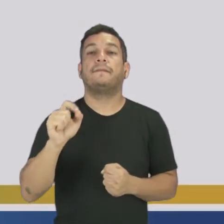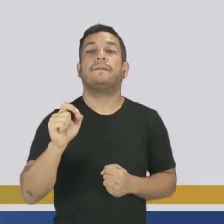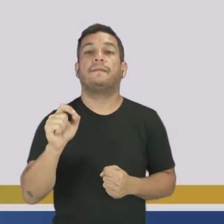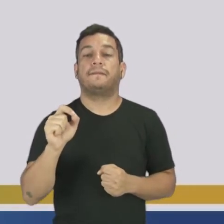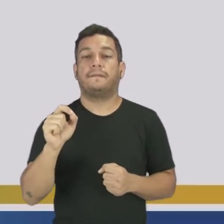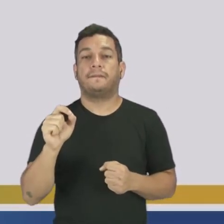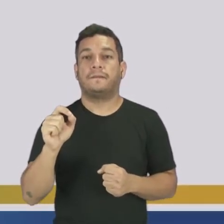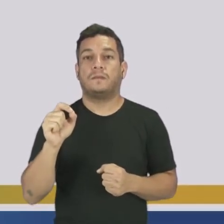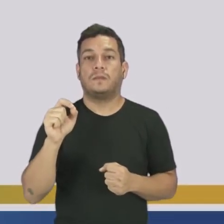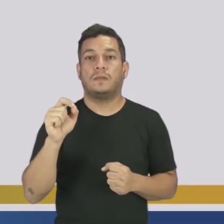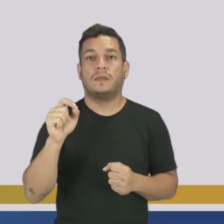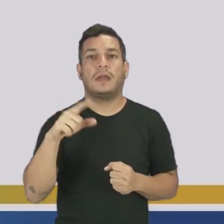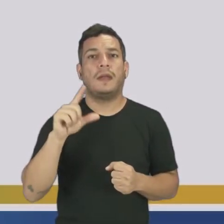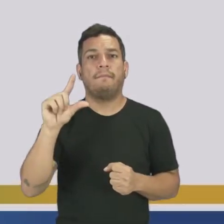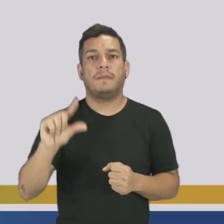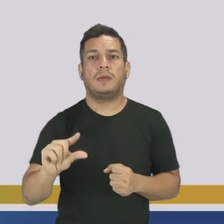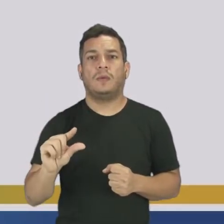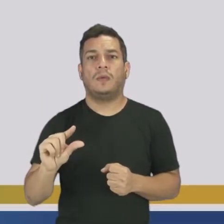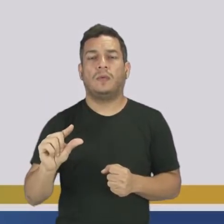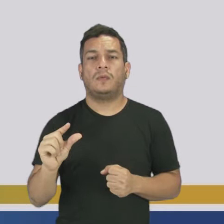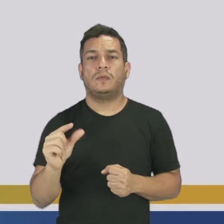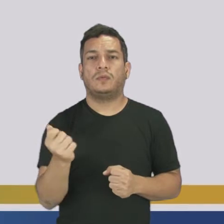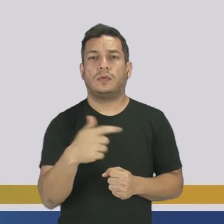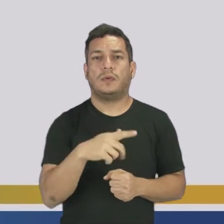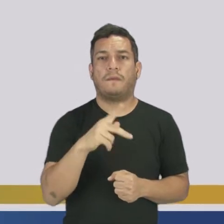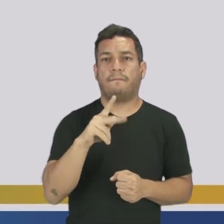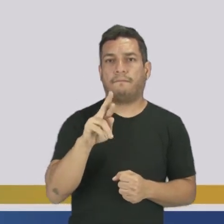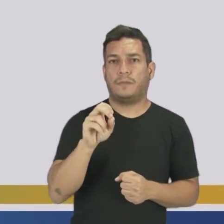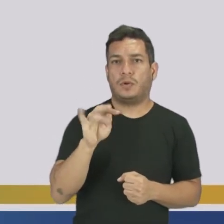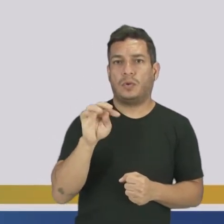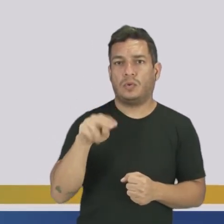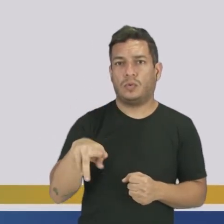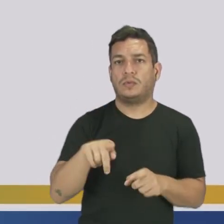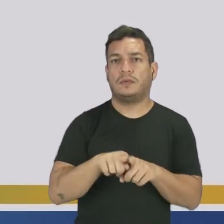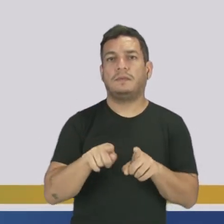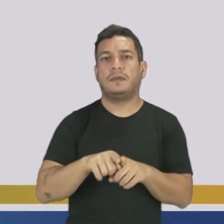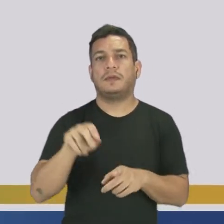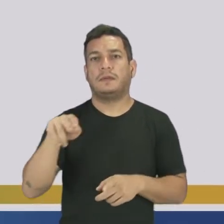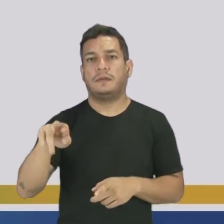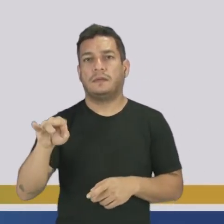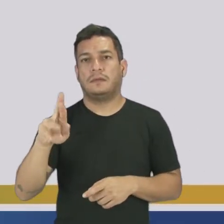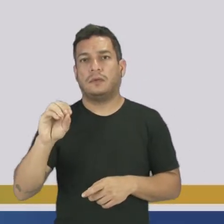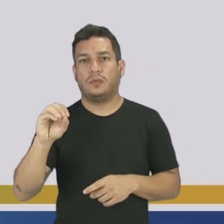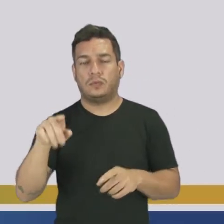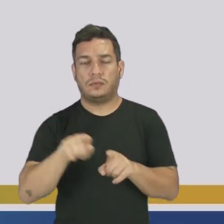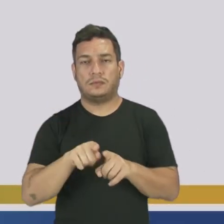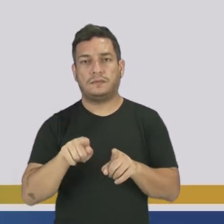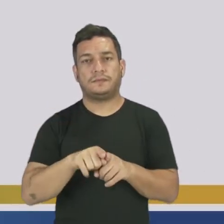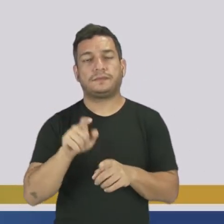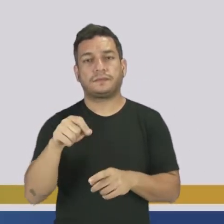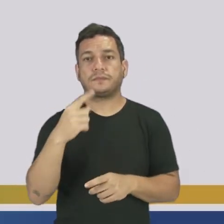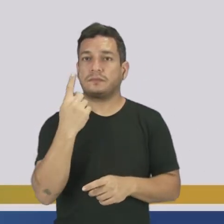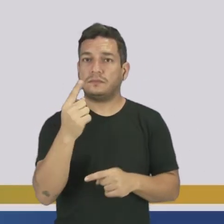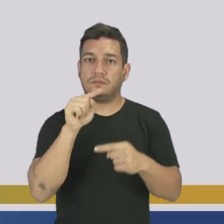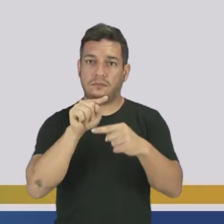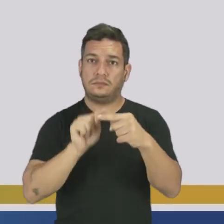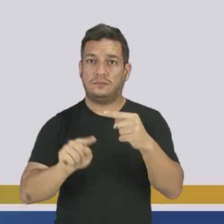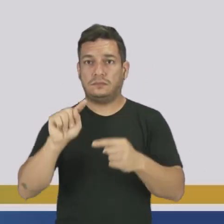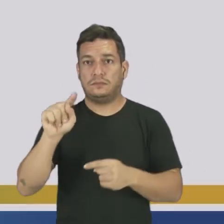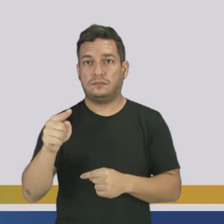massa relativa dele é muito menor do que a do próton e a do nêutron também. É 1 dividido